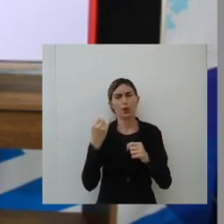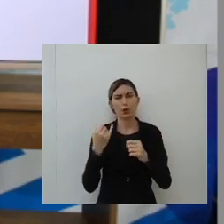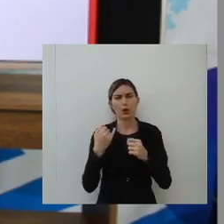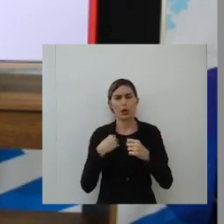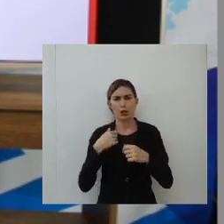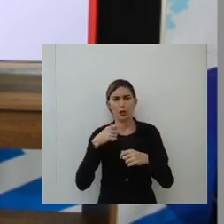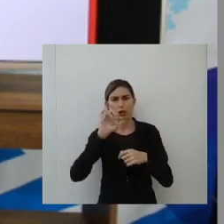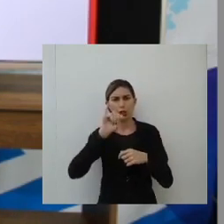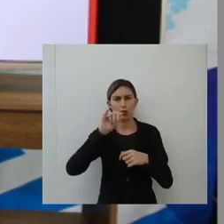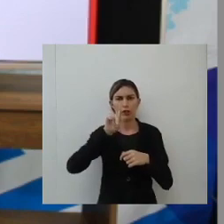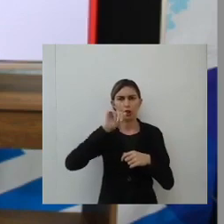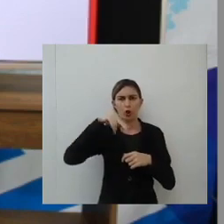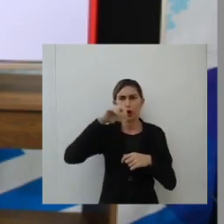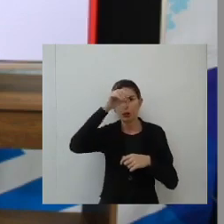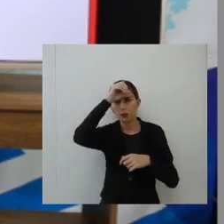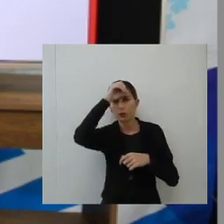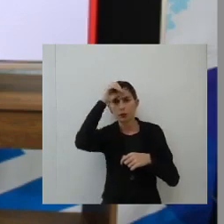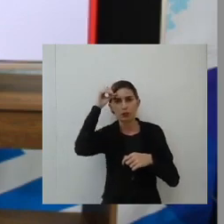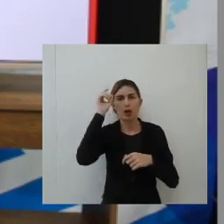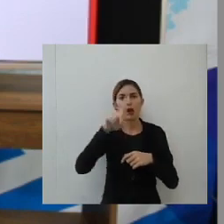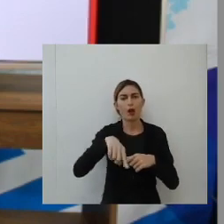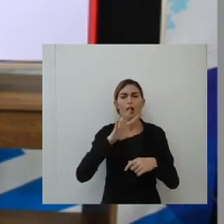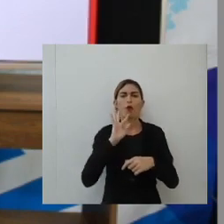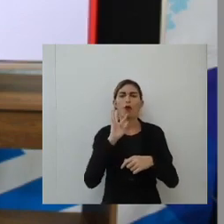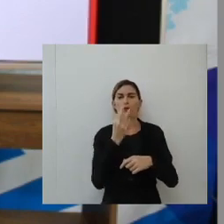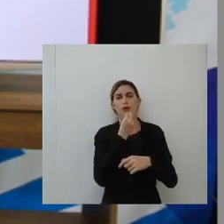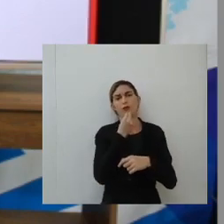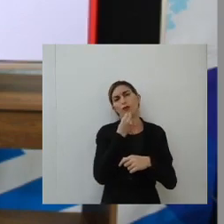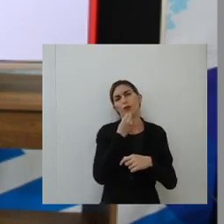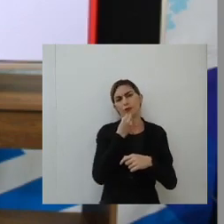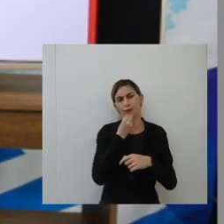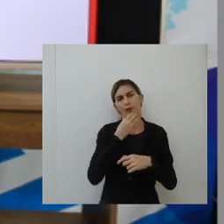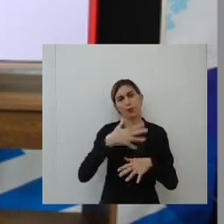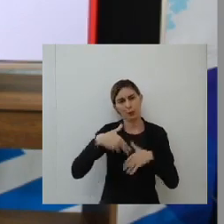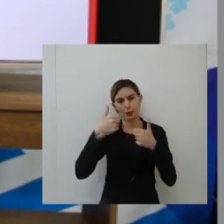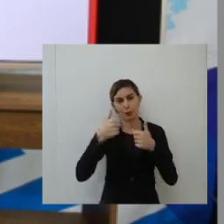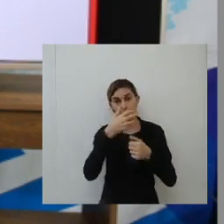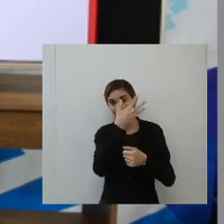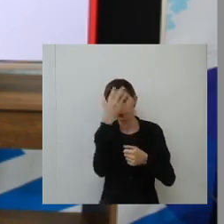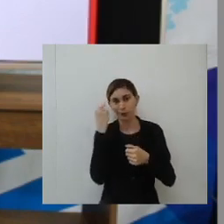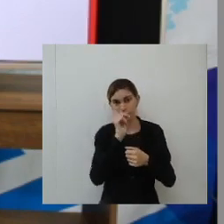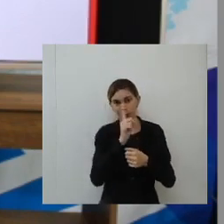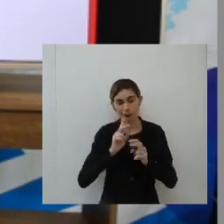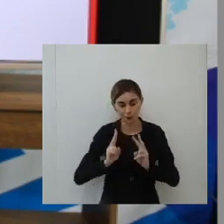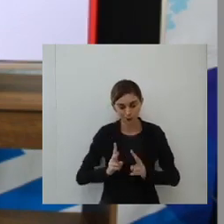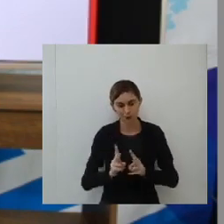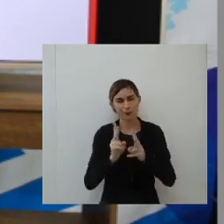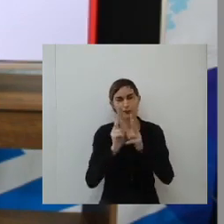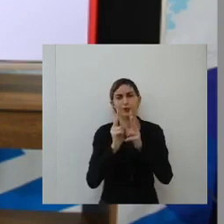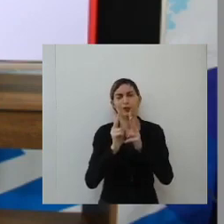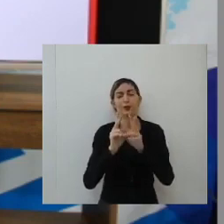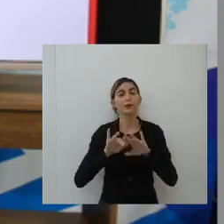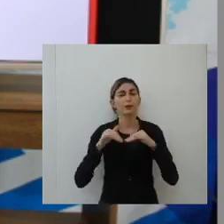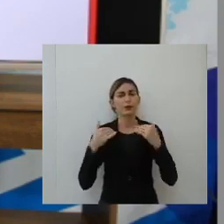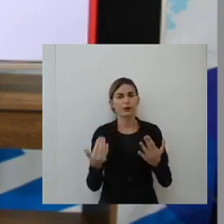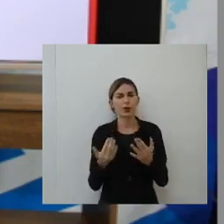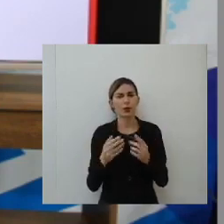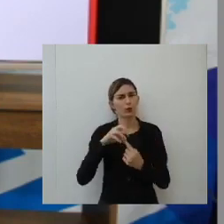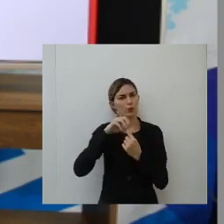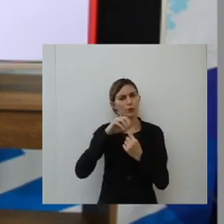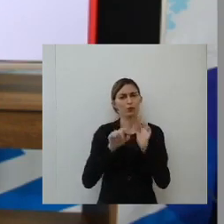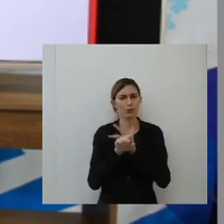a ignorância é o conhecimento. Nunca esqueça disso, espera. Vamos seguir? Então, Uma